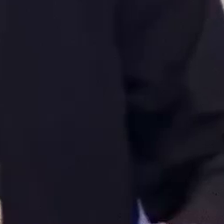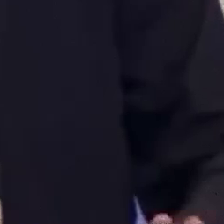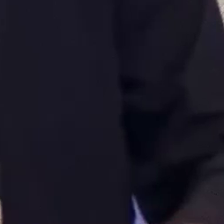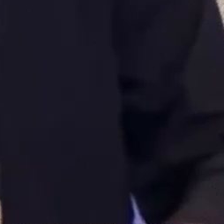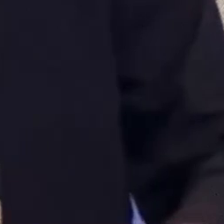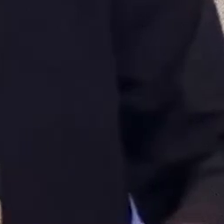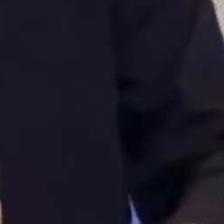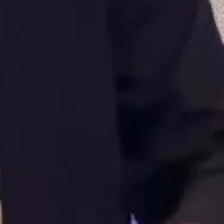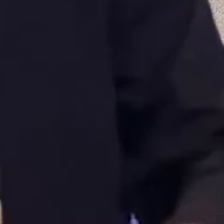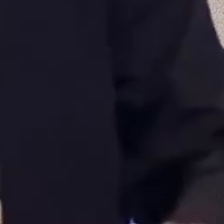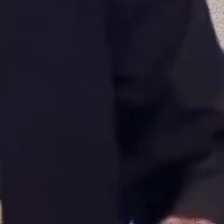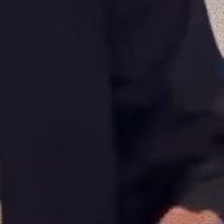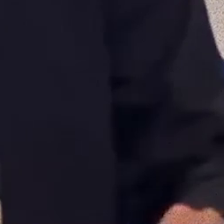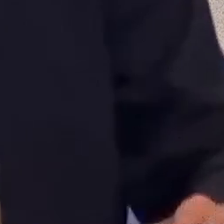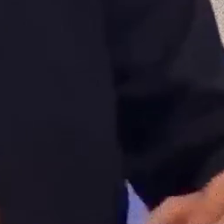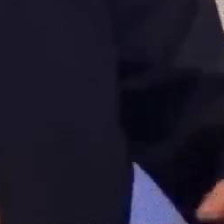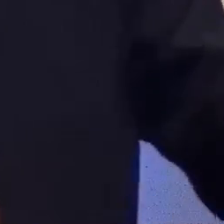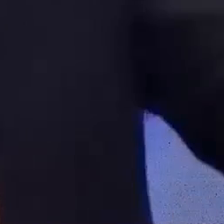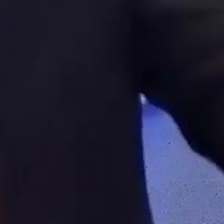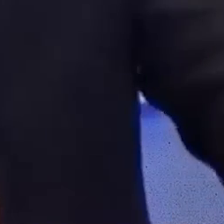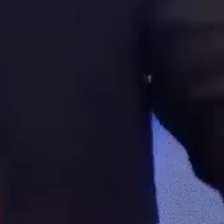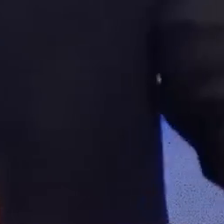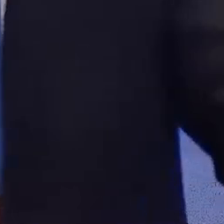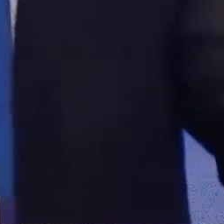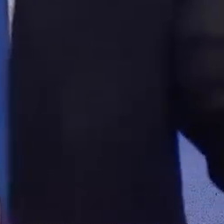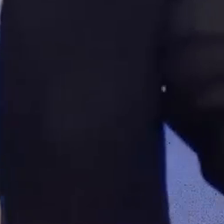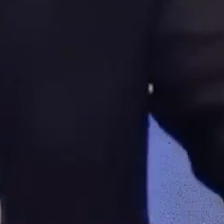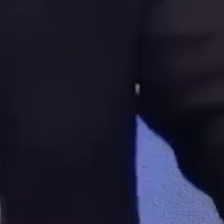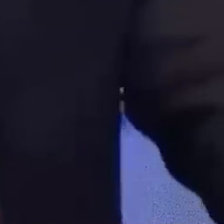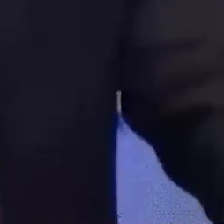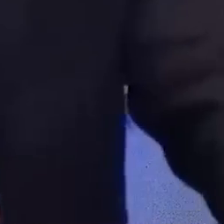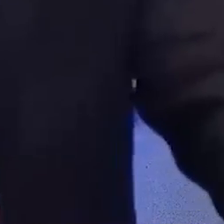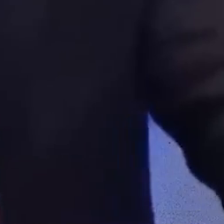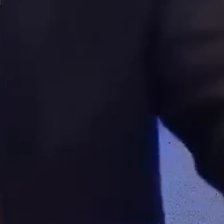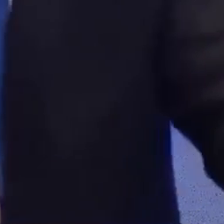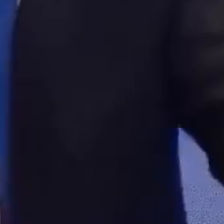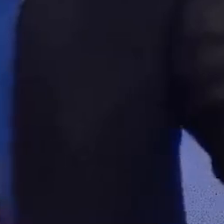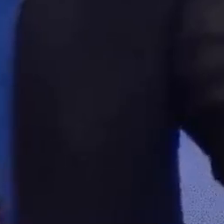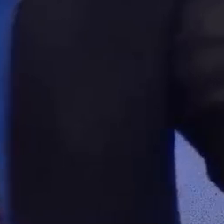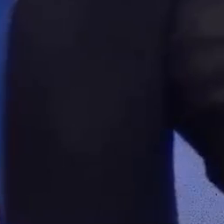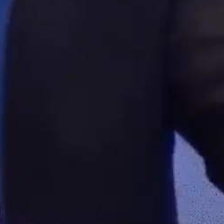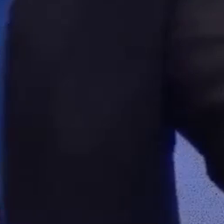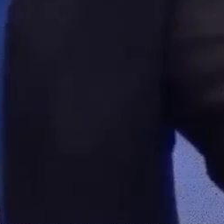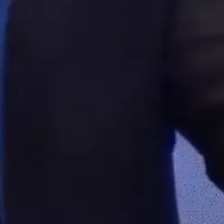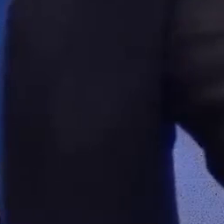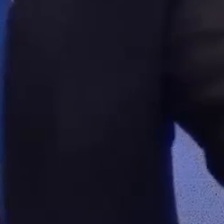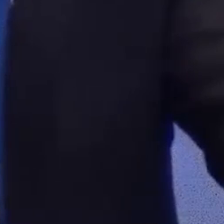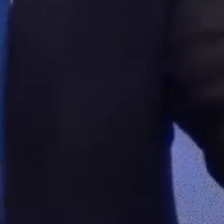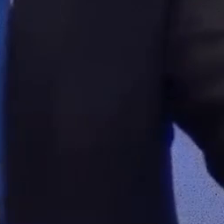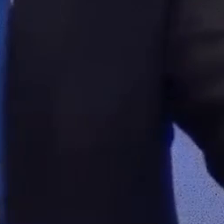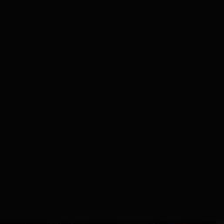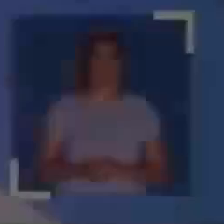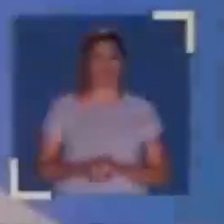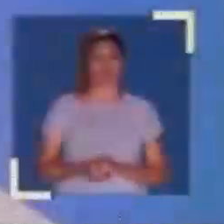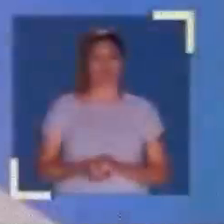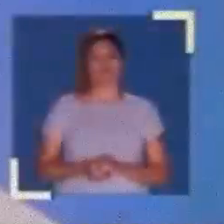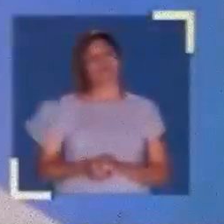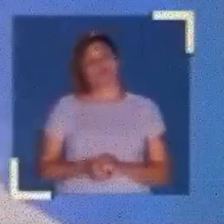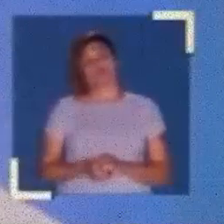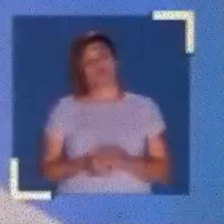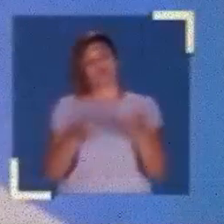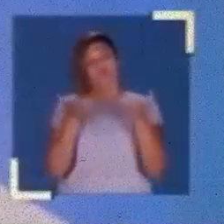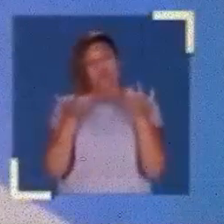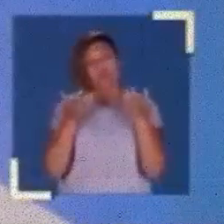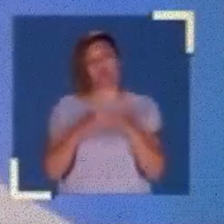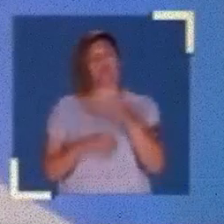já pôs para funcionar mais de 20 upas arroz para funcionar Mega hospitais regionais o meu estado cabo daciolo tem a menor mortalidade infantil Quero